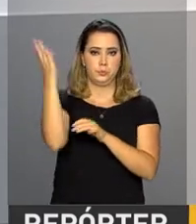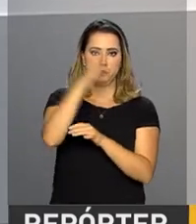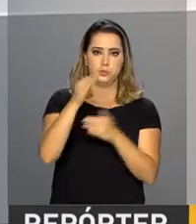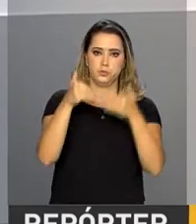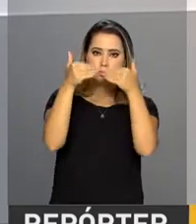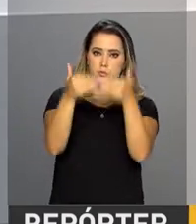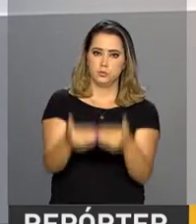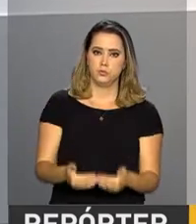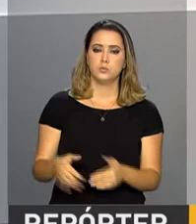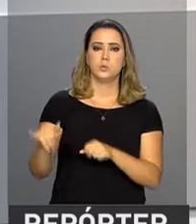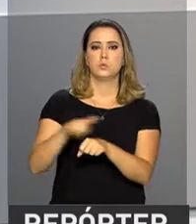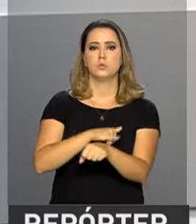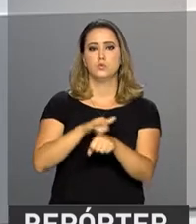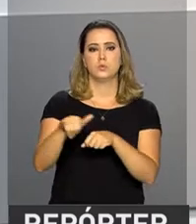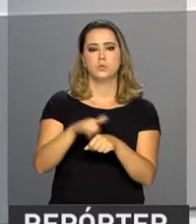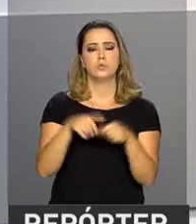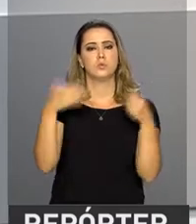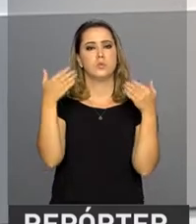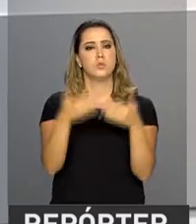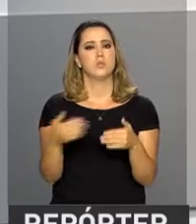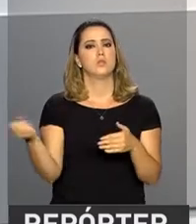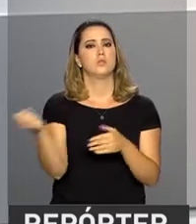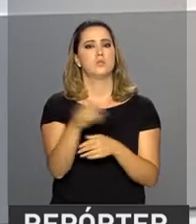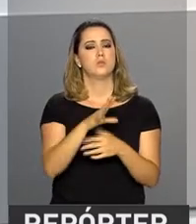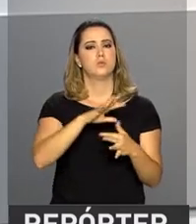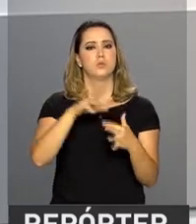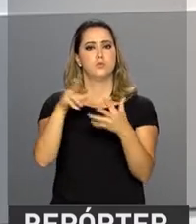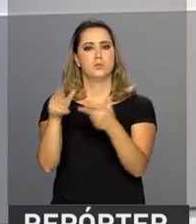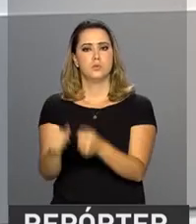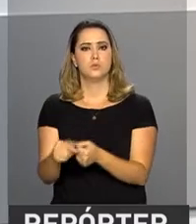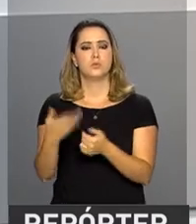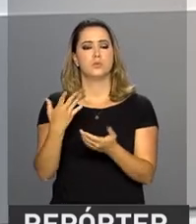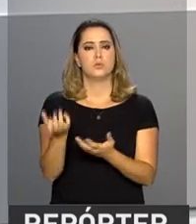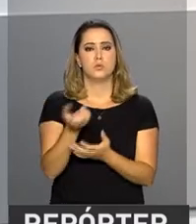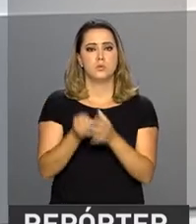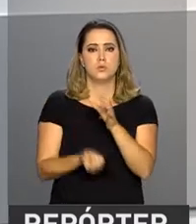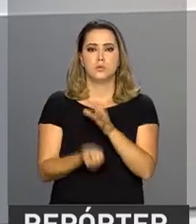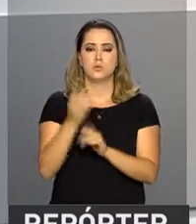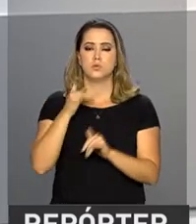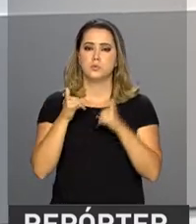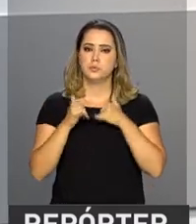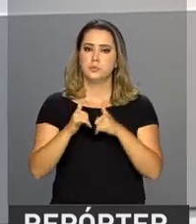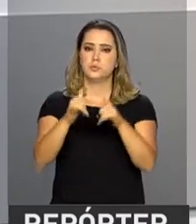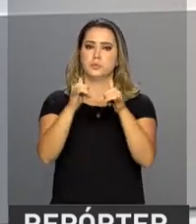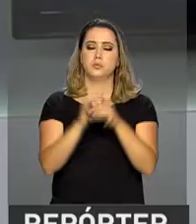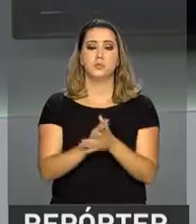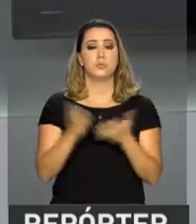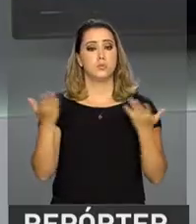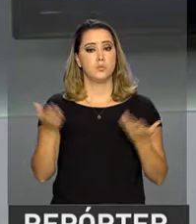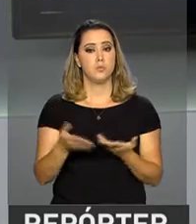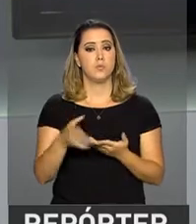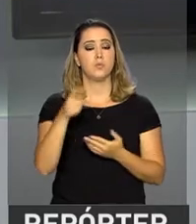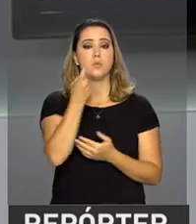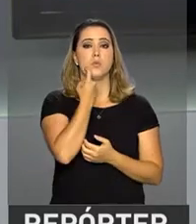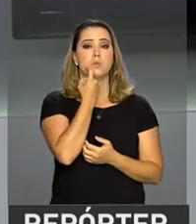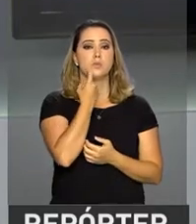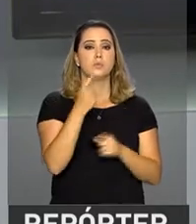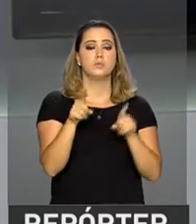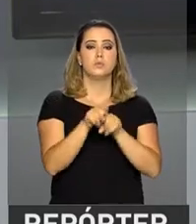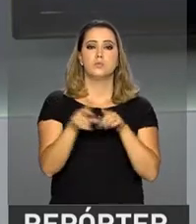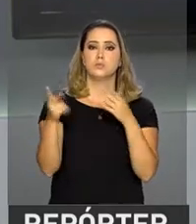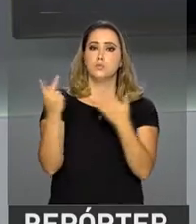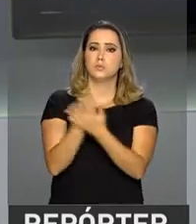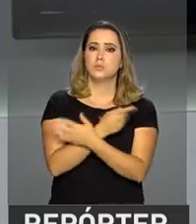posição estratégica frente à grande demanda mundial por fontes geradoras de energia e nesta sexta feira será